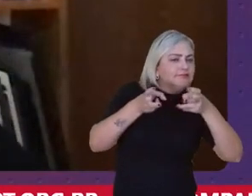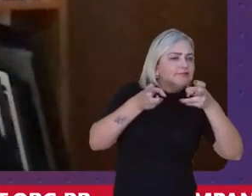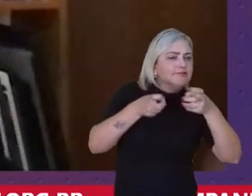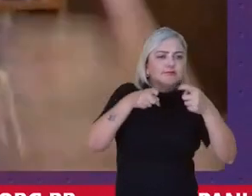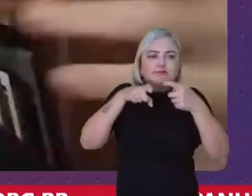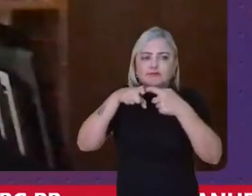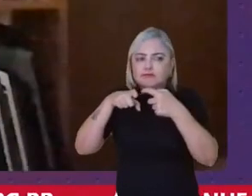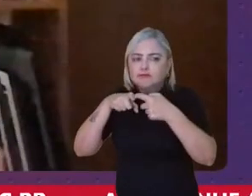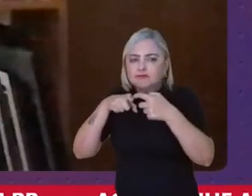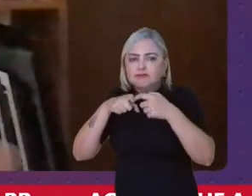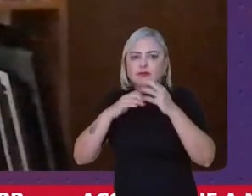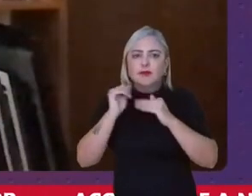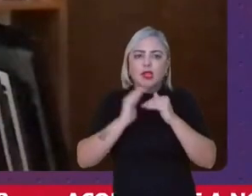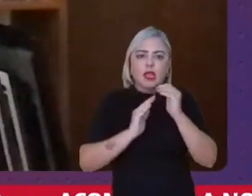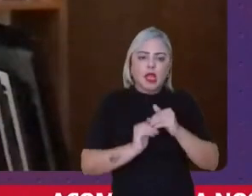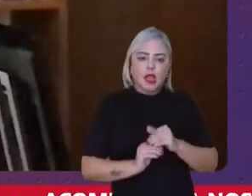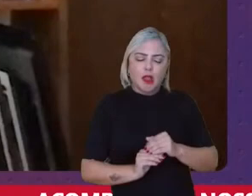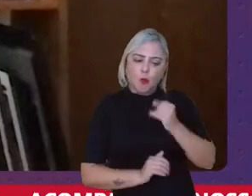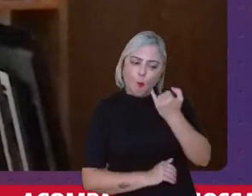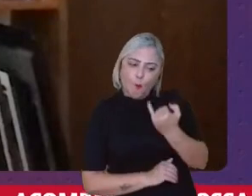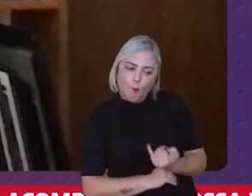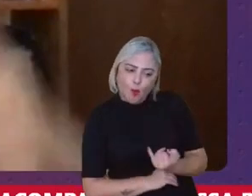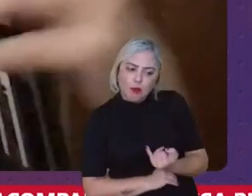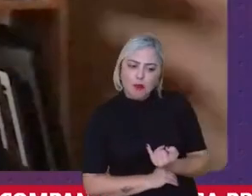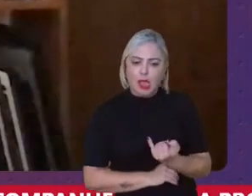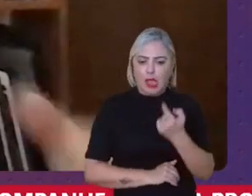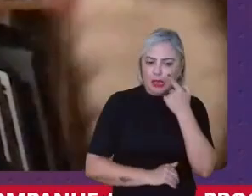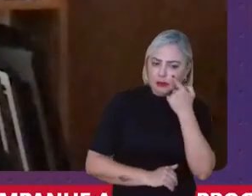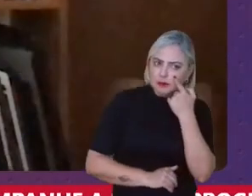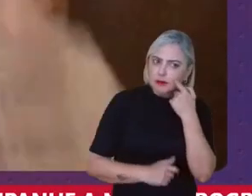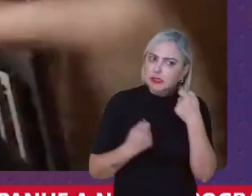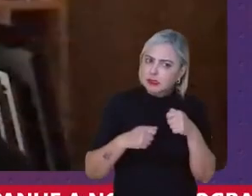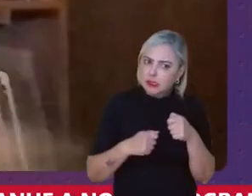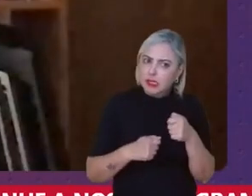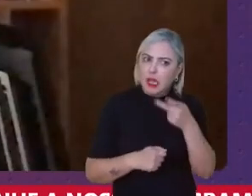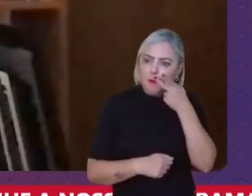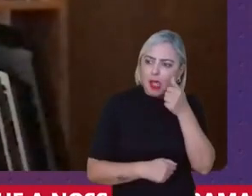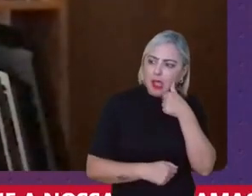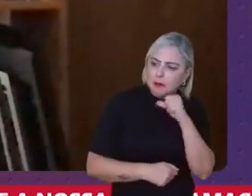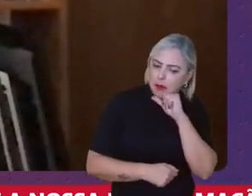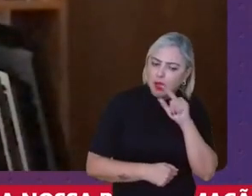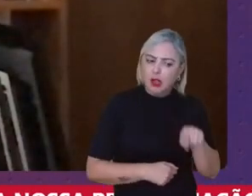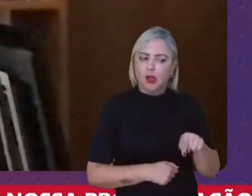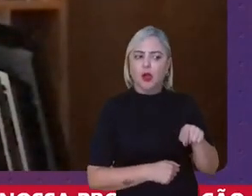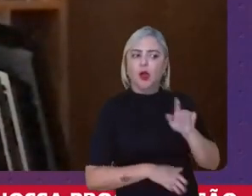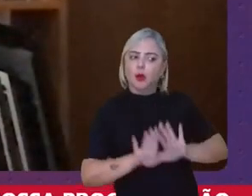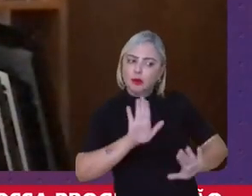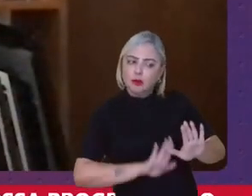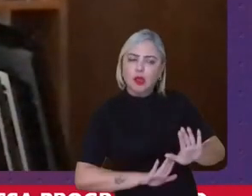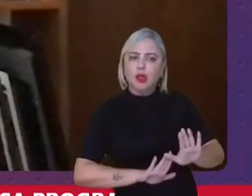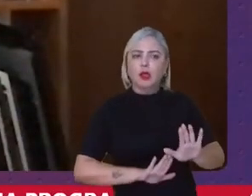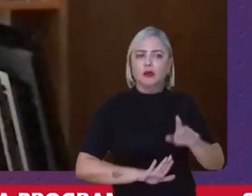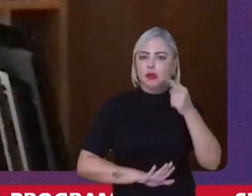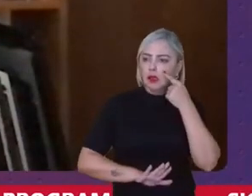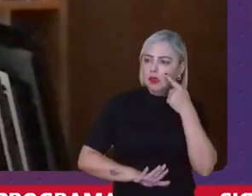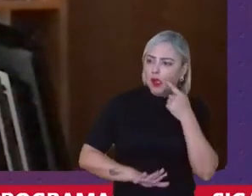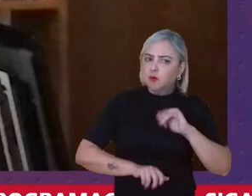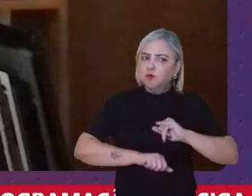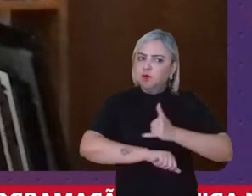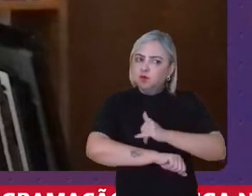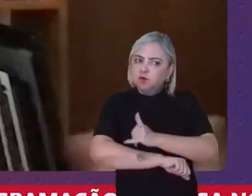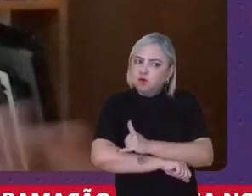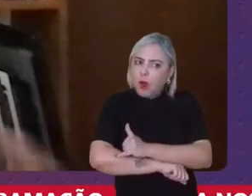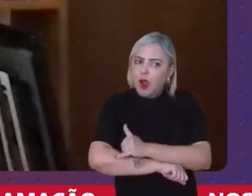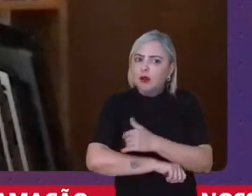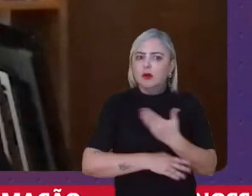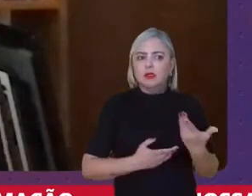esses médicos, né? Essa criança está com baixo peso, né? Pai, mãe, essa criança está com baixo peso. Olha, essa criança está